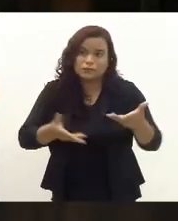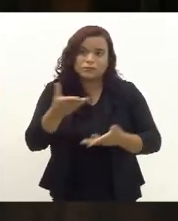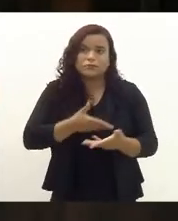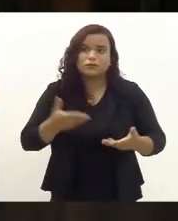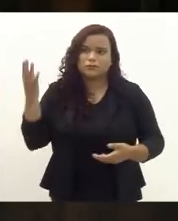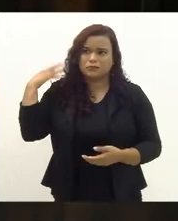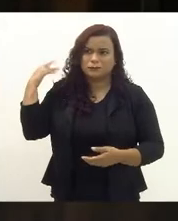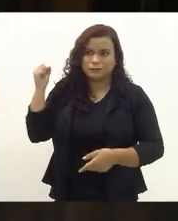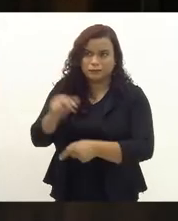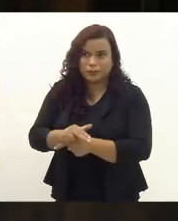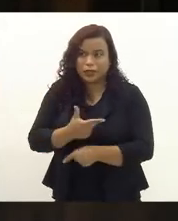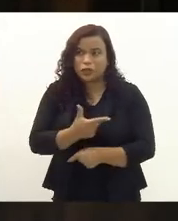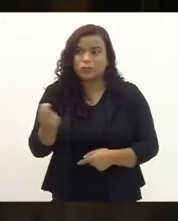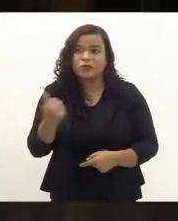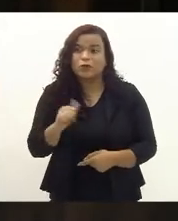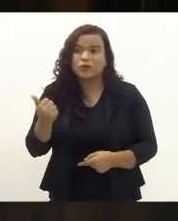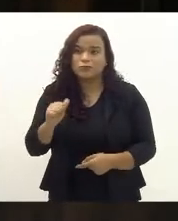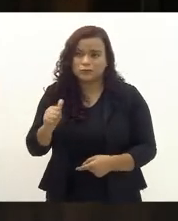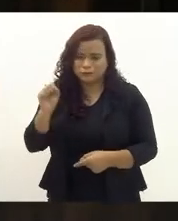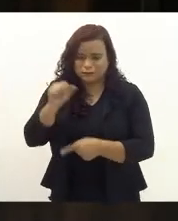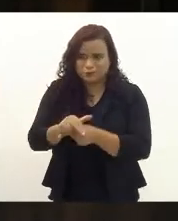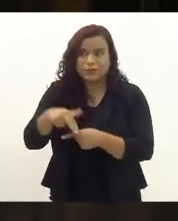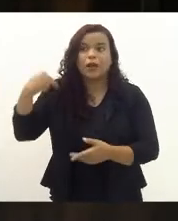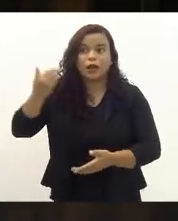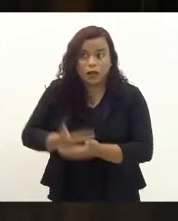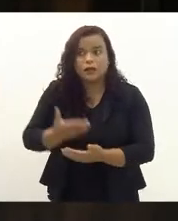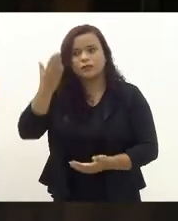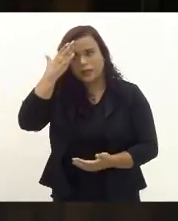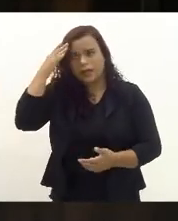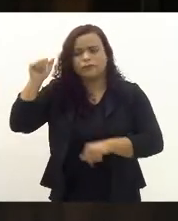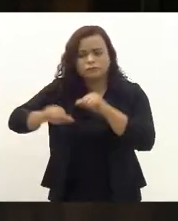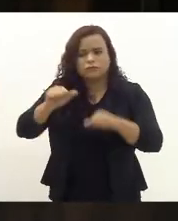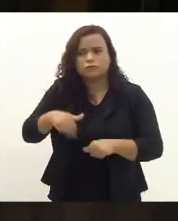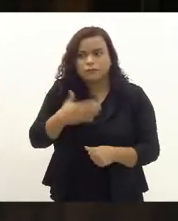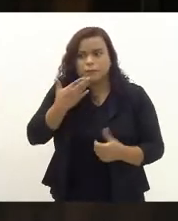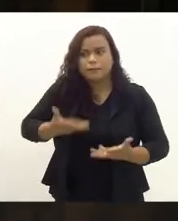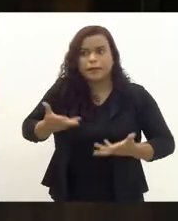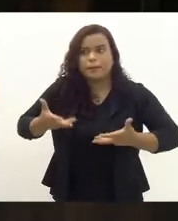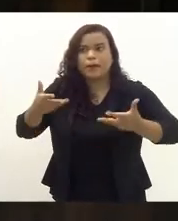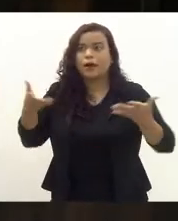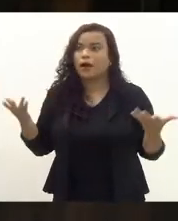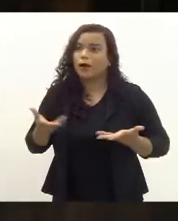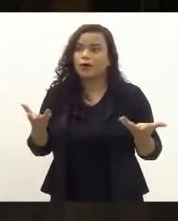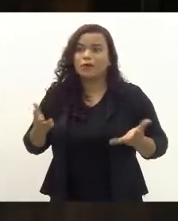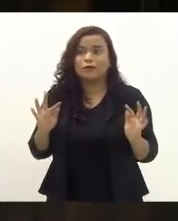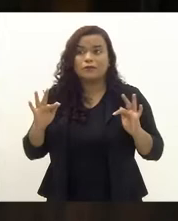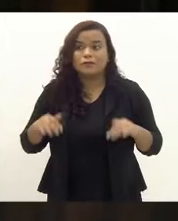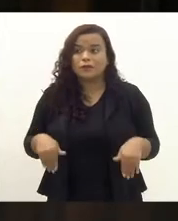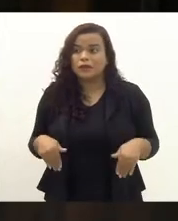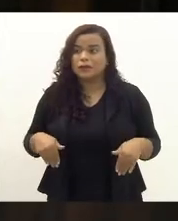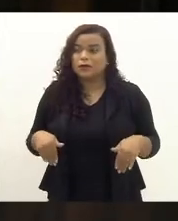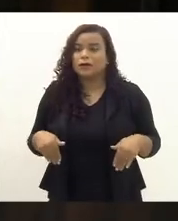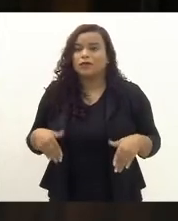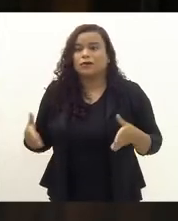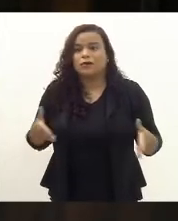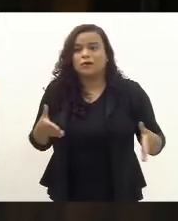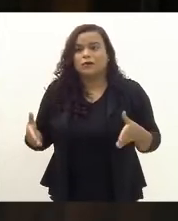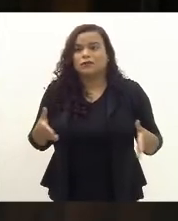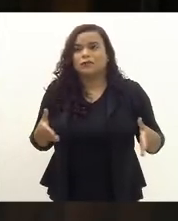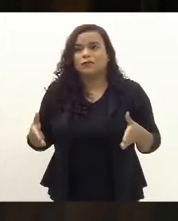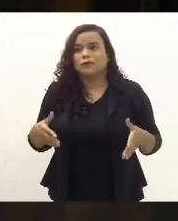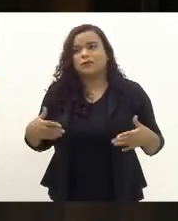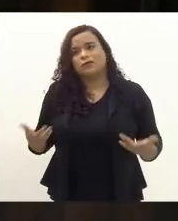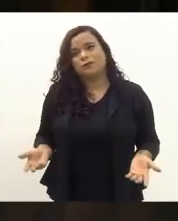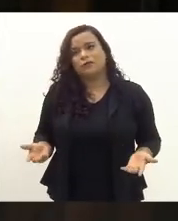aqui desde 2011 com meus sabe então e agora no final da legislatura que a gente vai